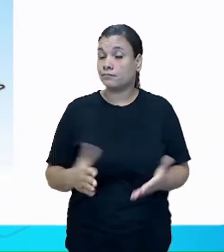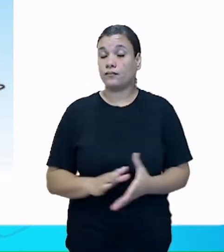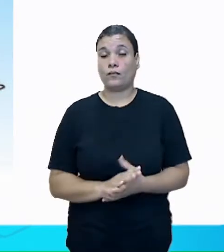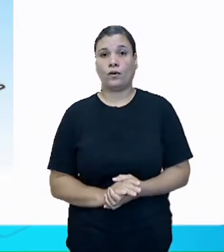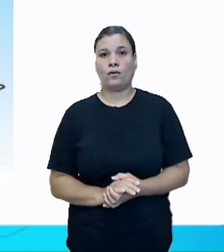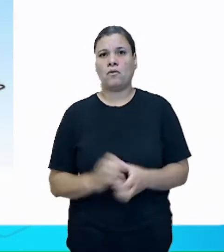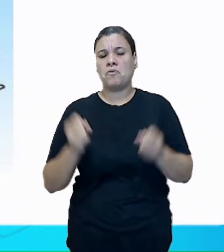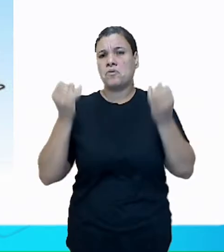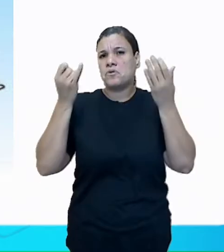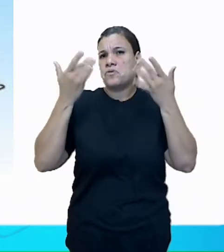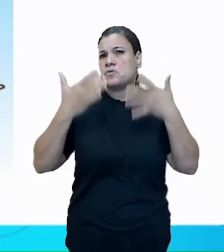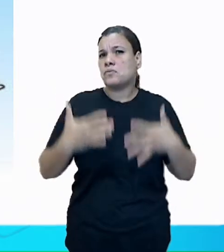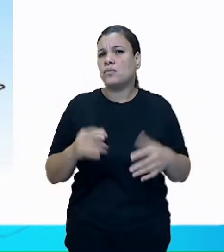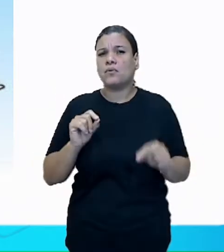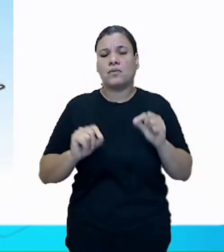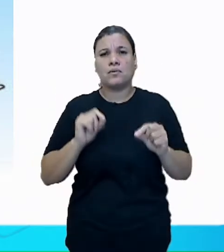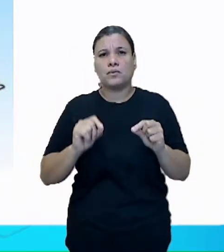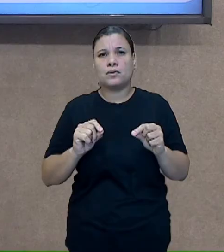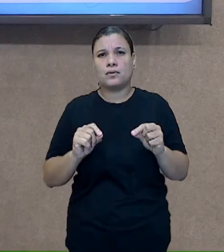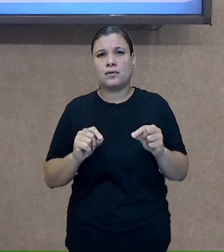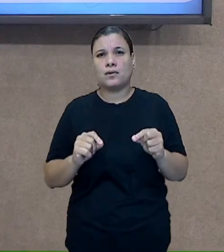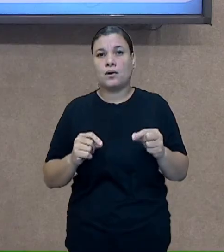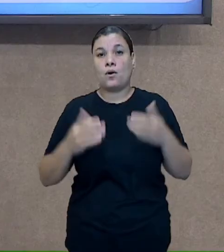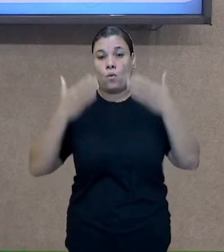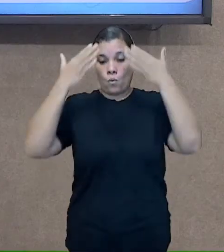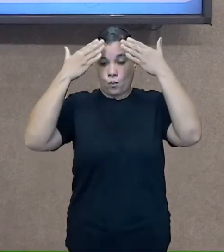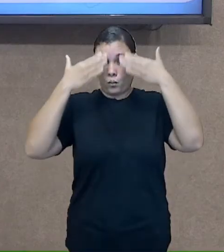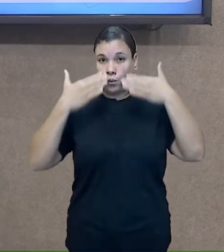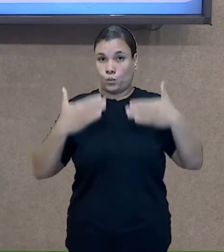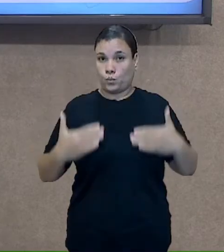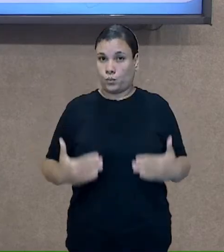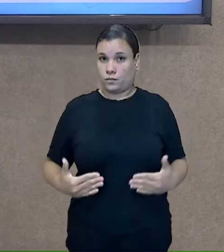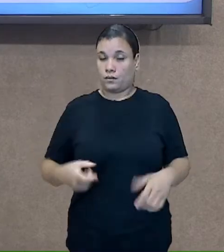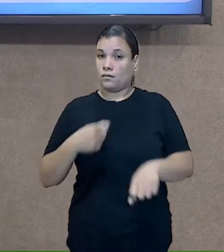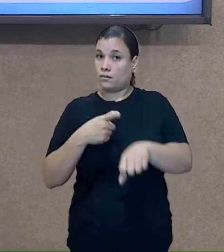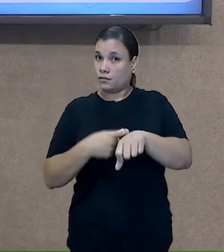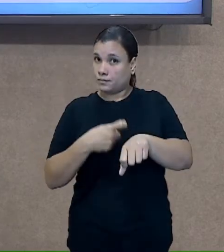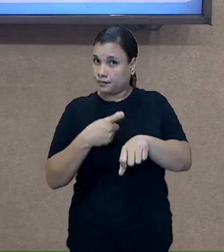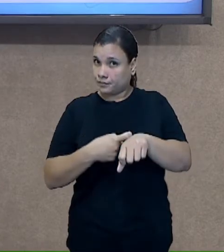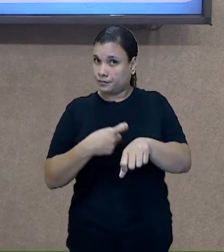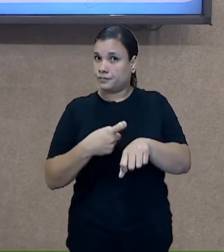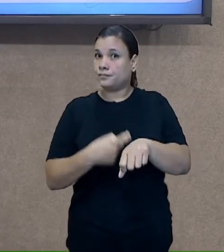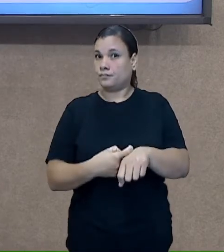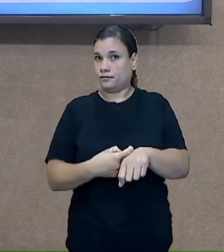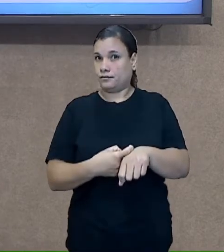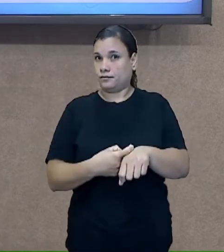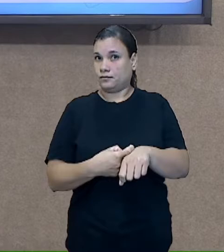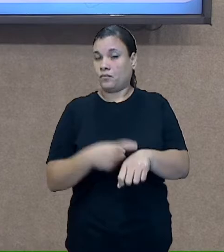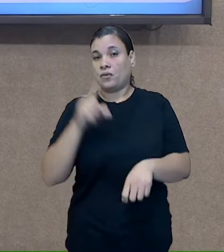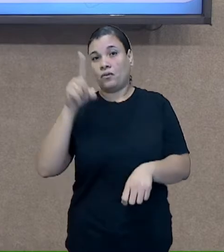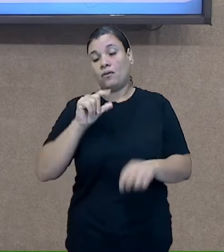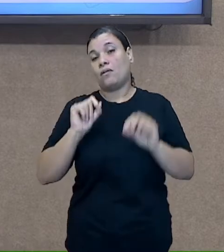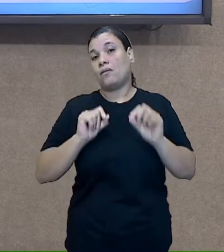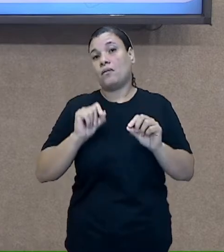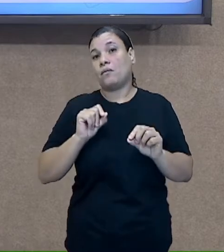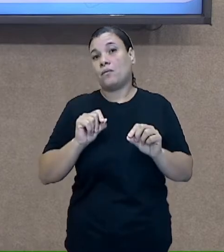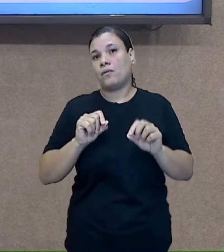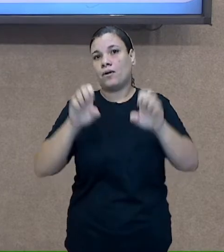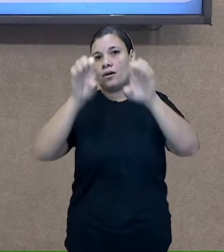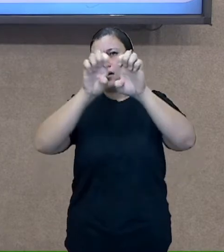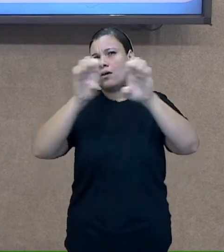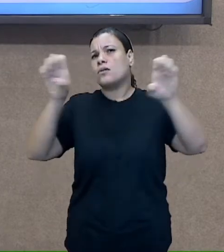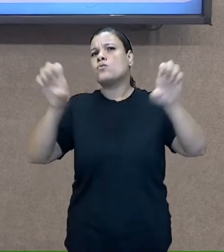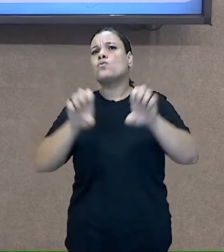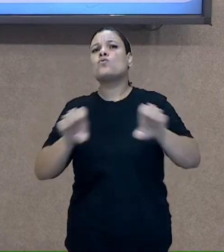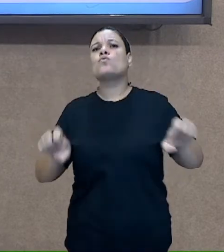um esqueleto externo. Esse esqueleto externo é uma estrutura de quitina,